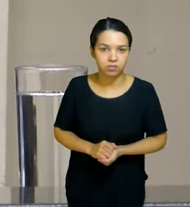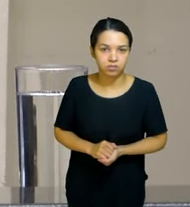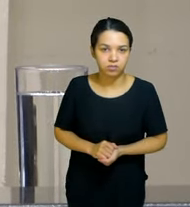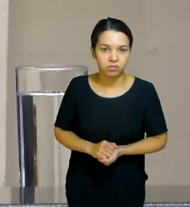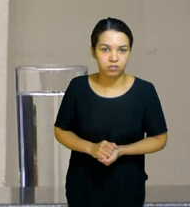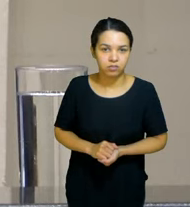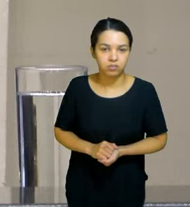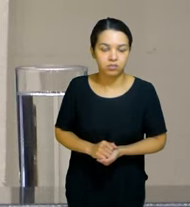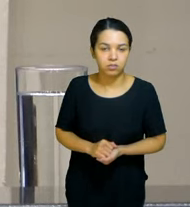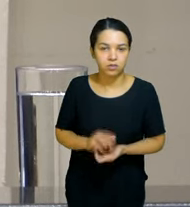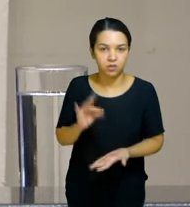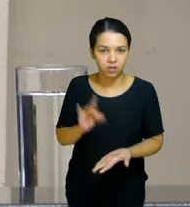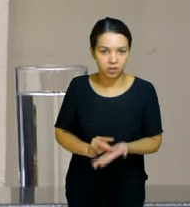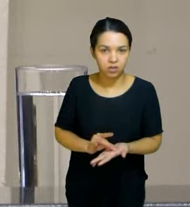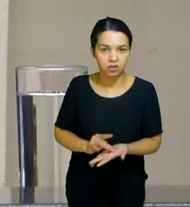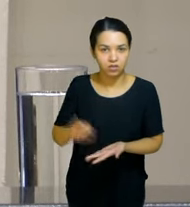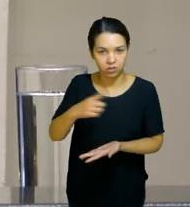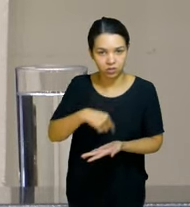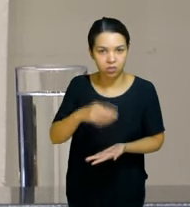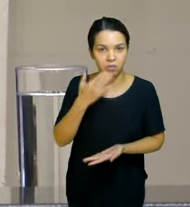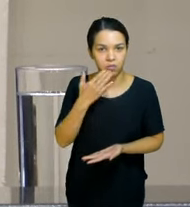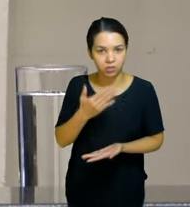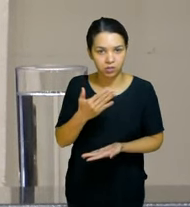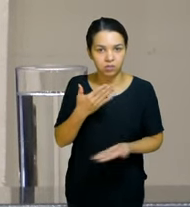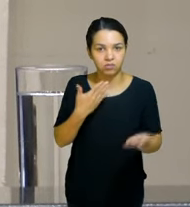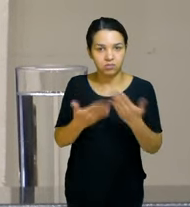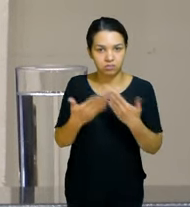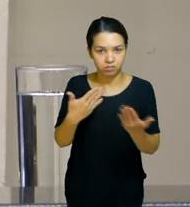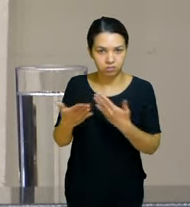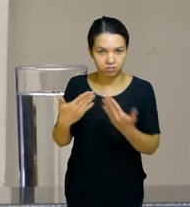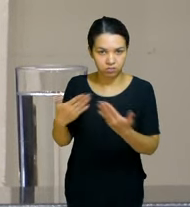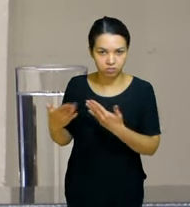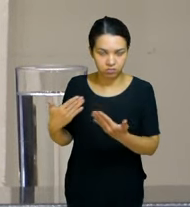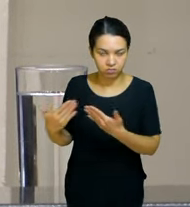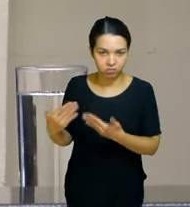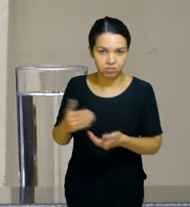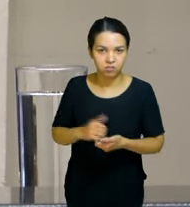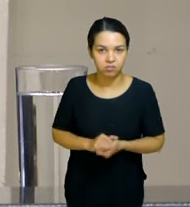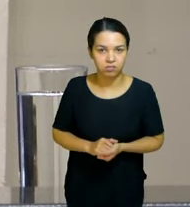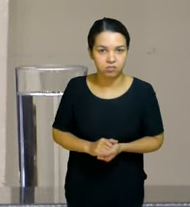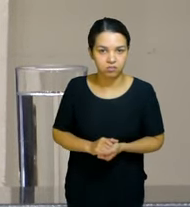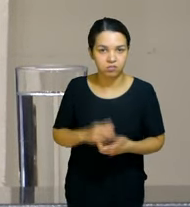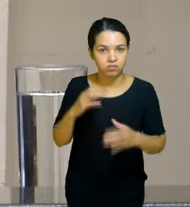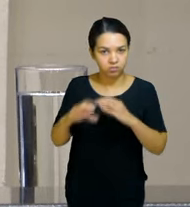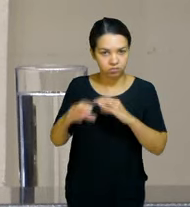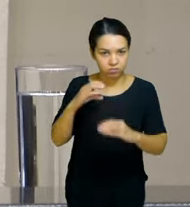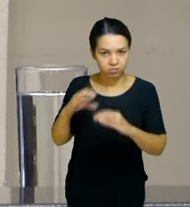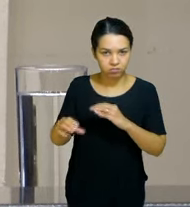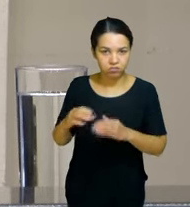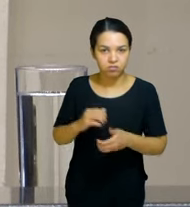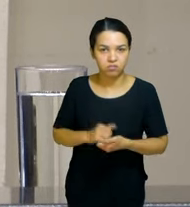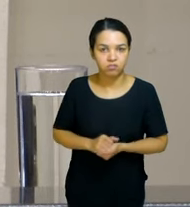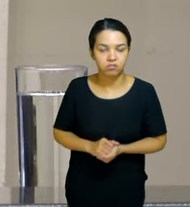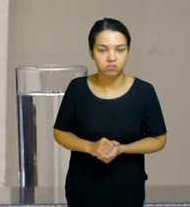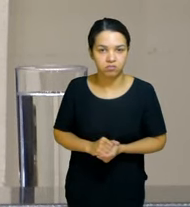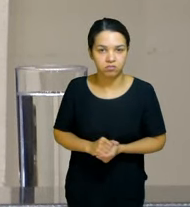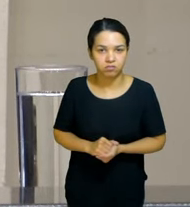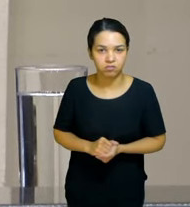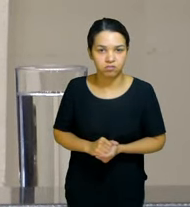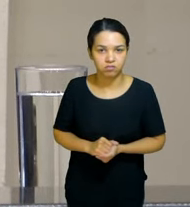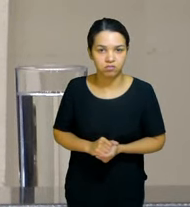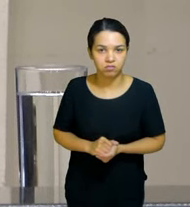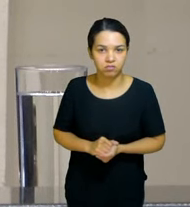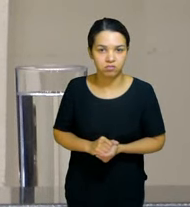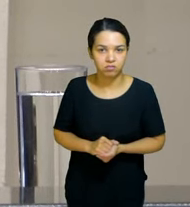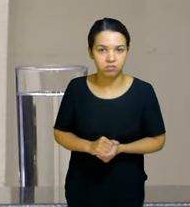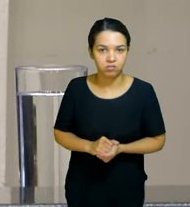Então, de fato, o que a gente clama é por diálogo. Por diálogo. É isso. Não